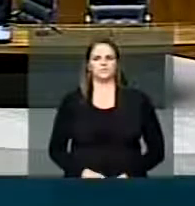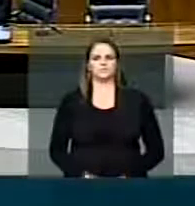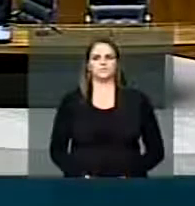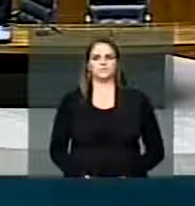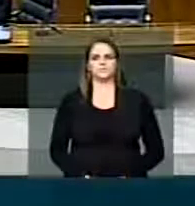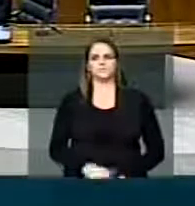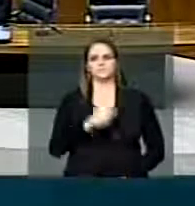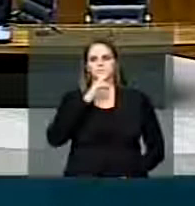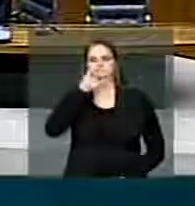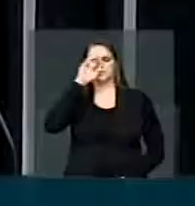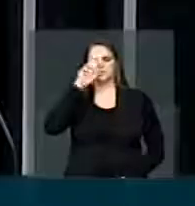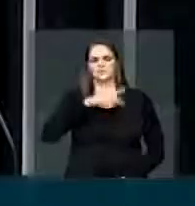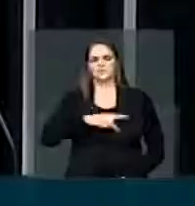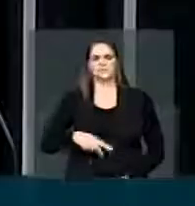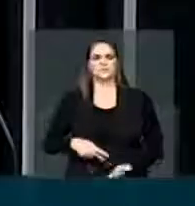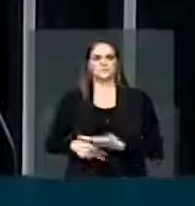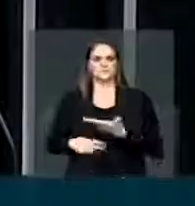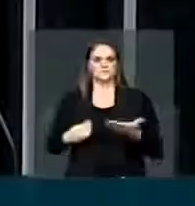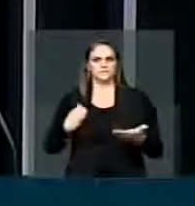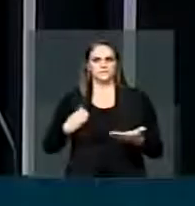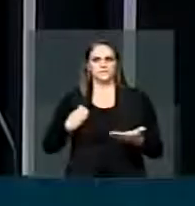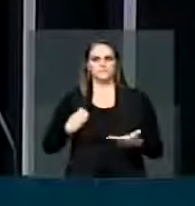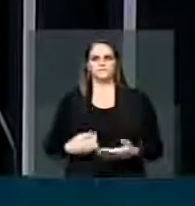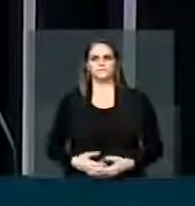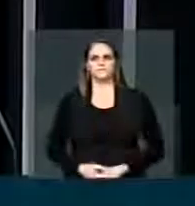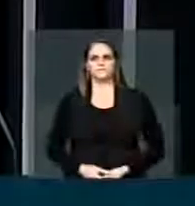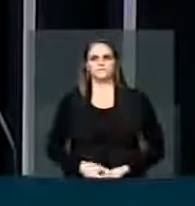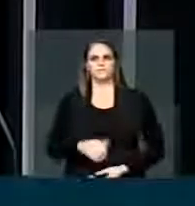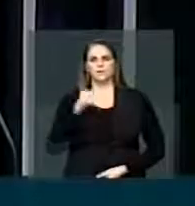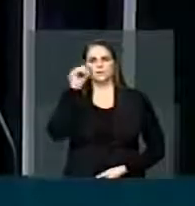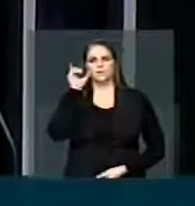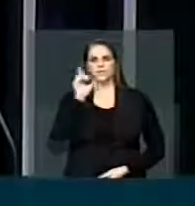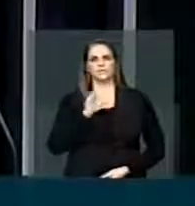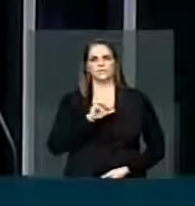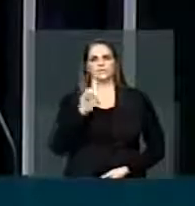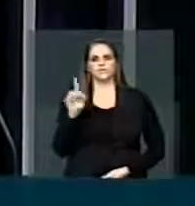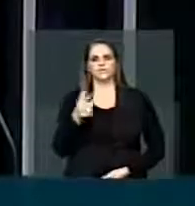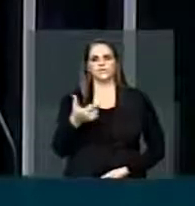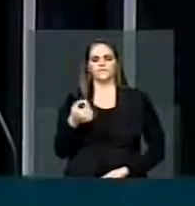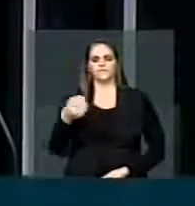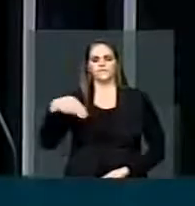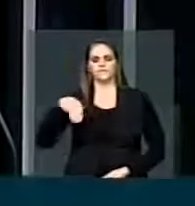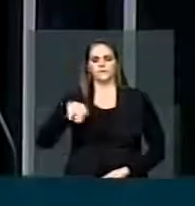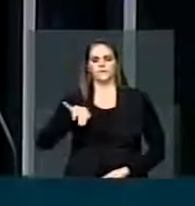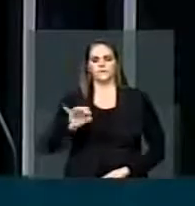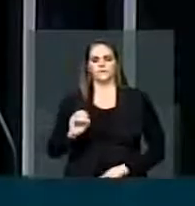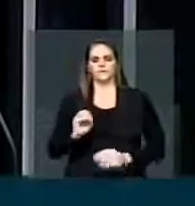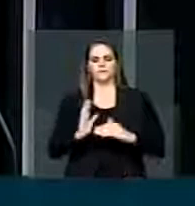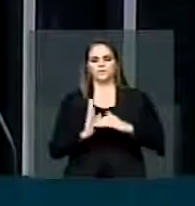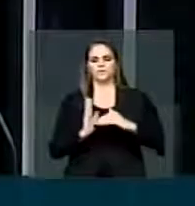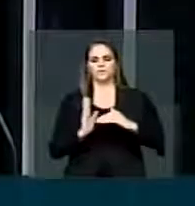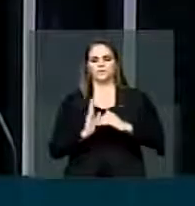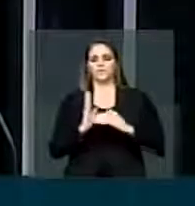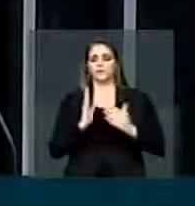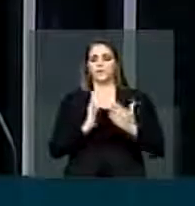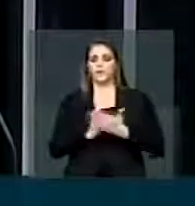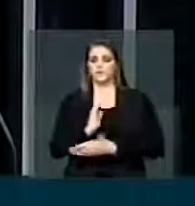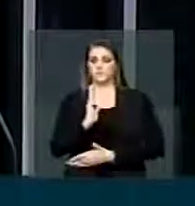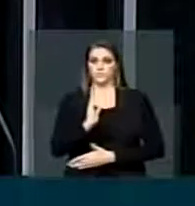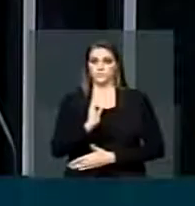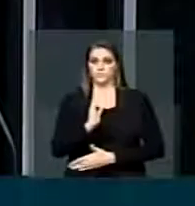tribuna. Senhor presidente, senhoras e senhores deputados. Seguida de uma paixão. Ontem, dia 20 de maio, o Senado Federal